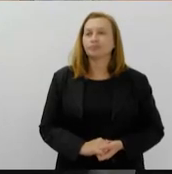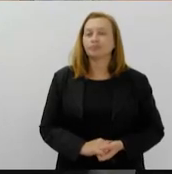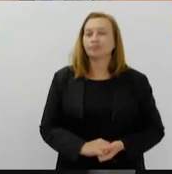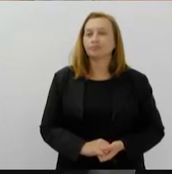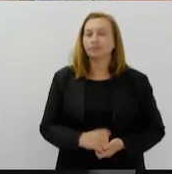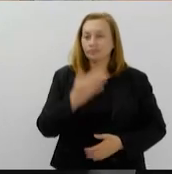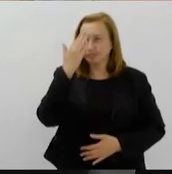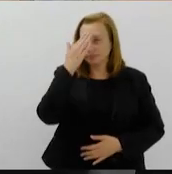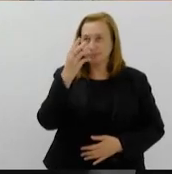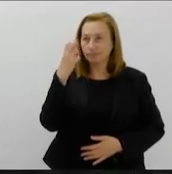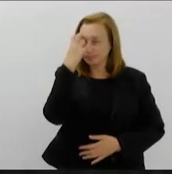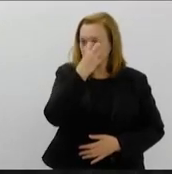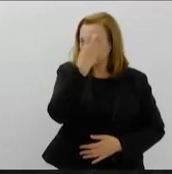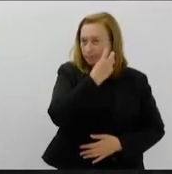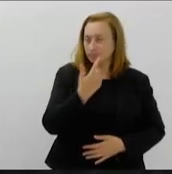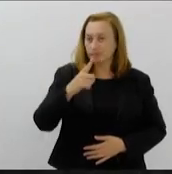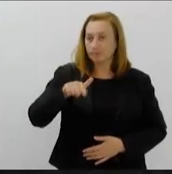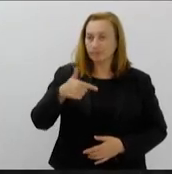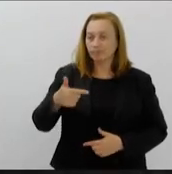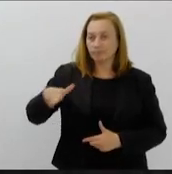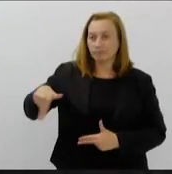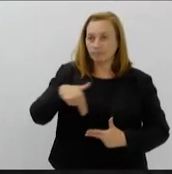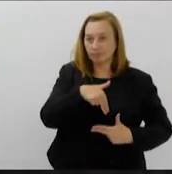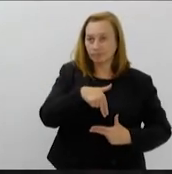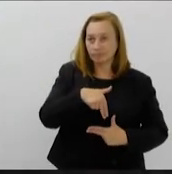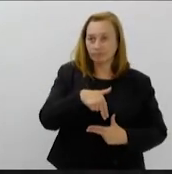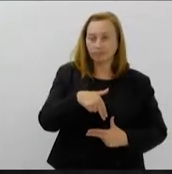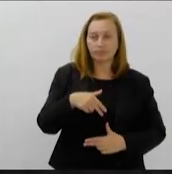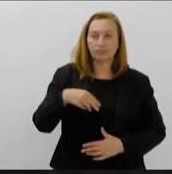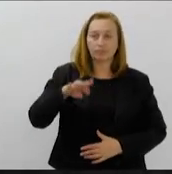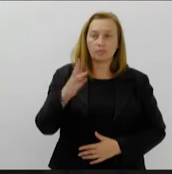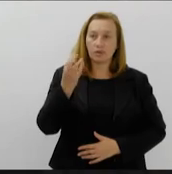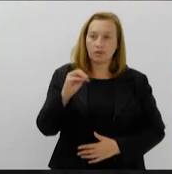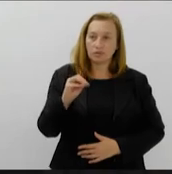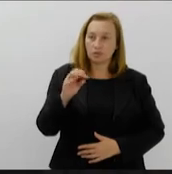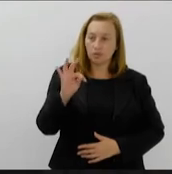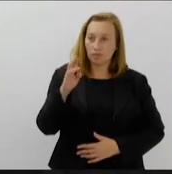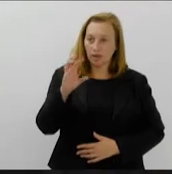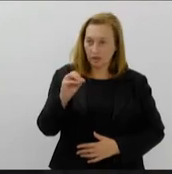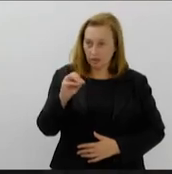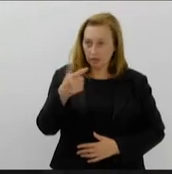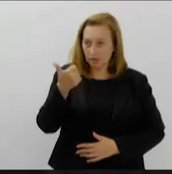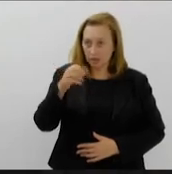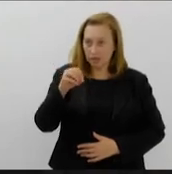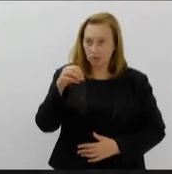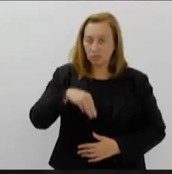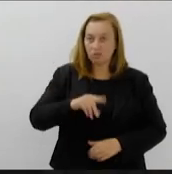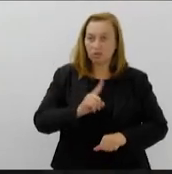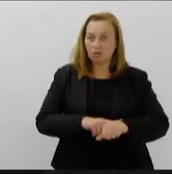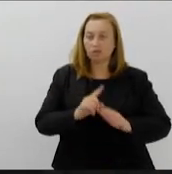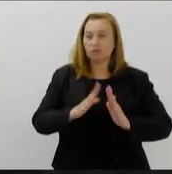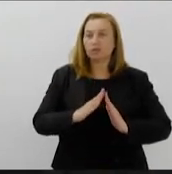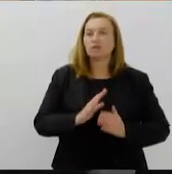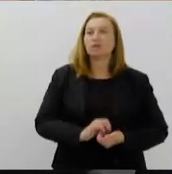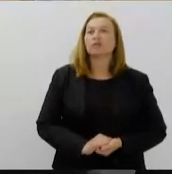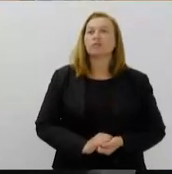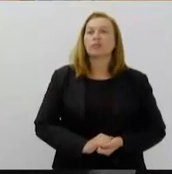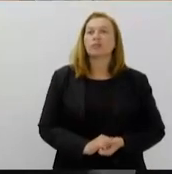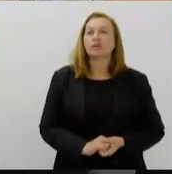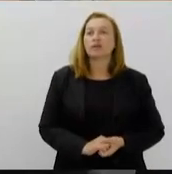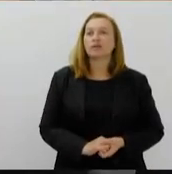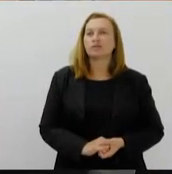Obrigada, Verônica. Próximo orador inscrito é o nobre deputado Márcio Galberto. Vossa Excelência dispõe de 10 minutos no tempo regimental.